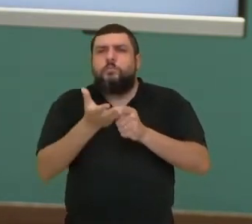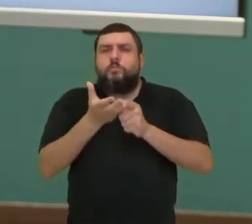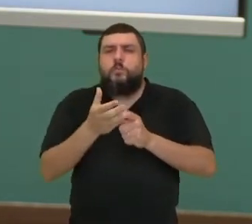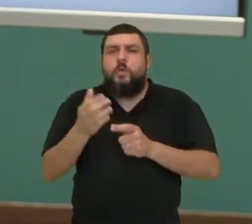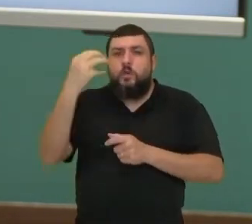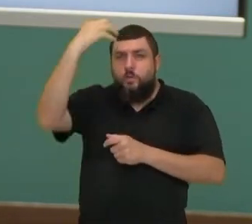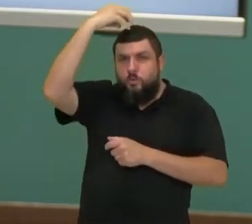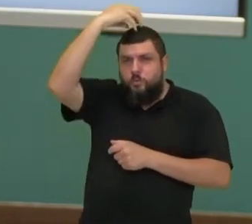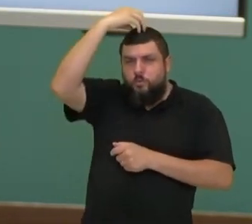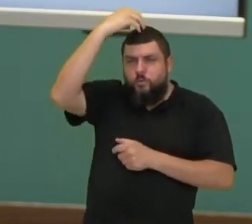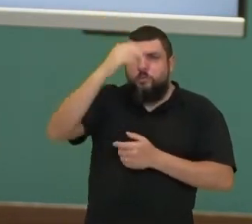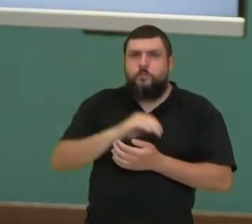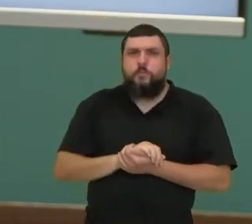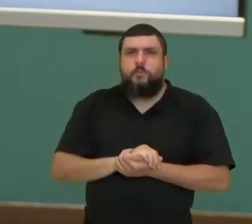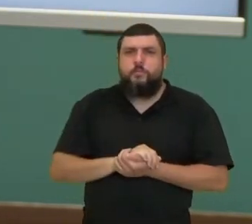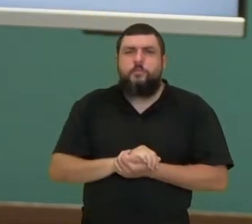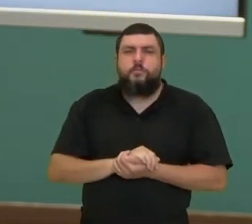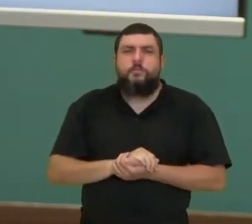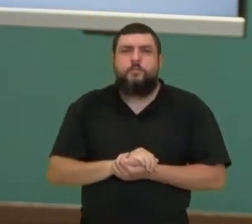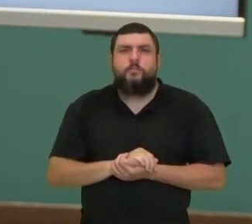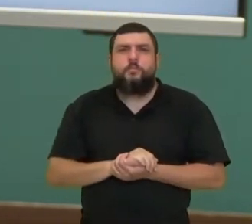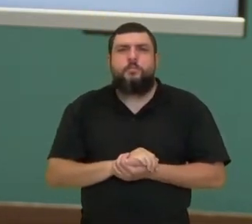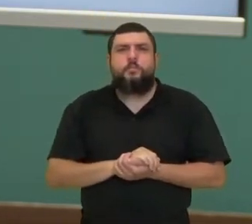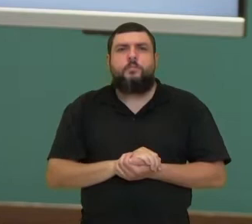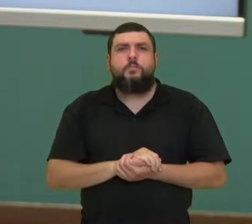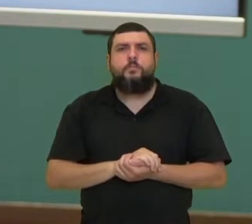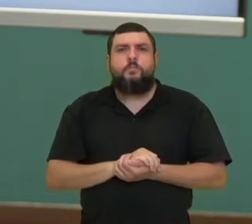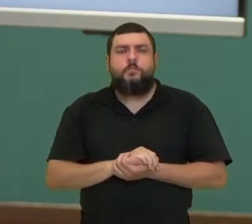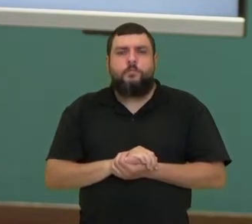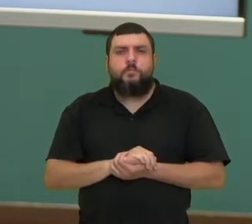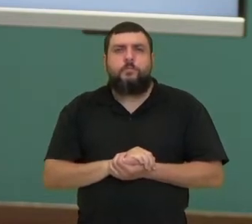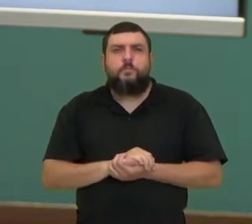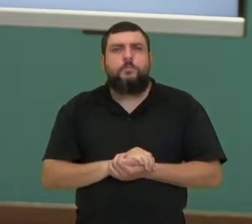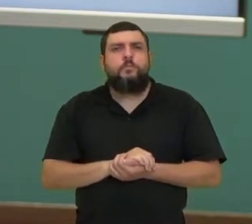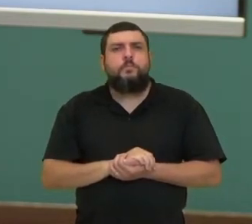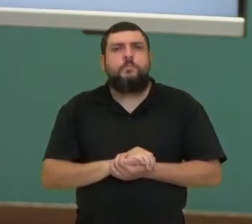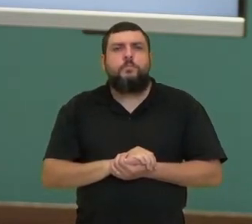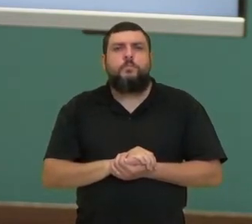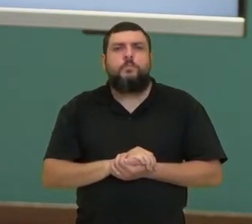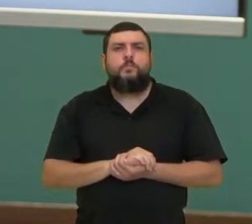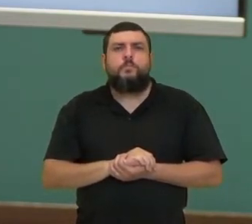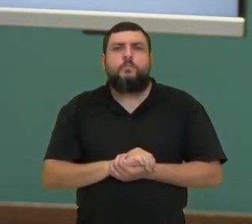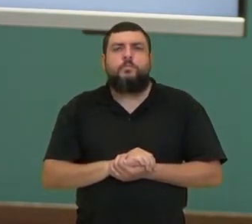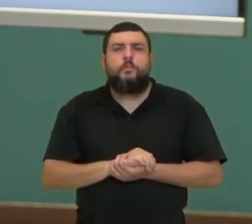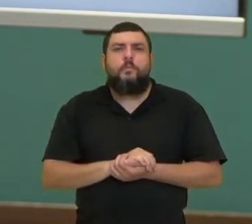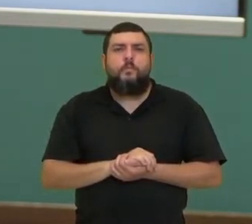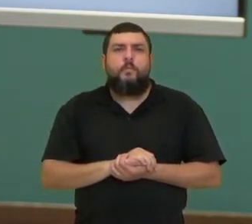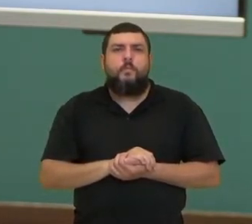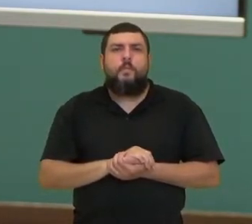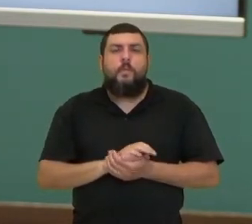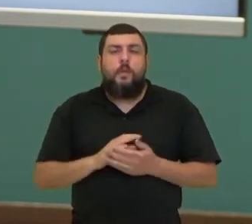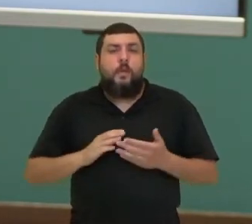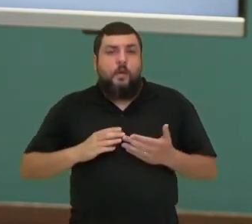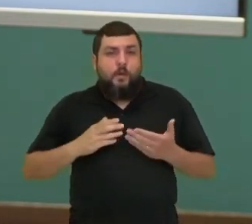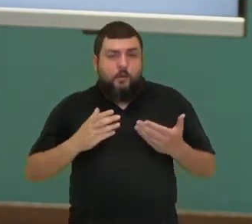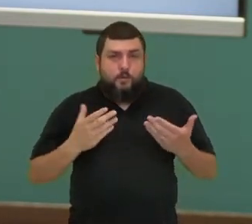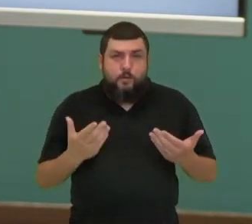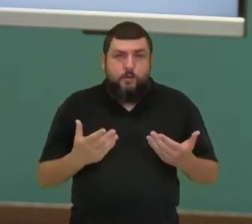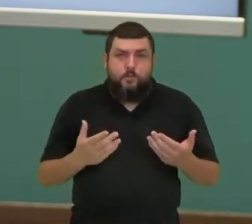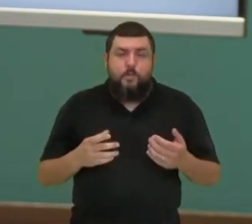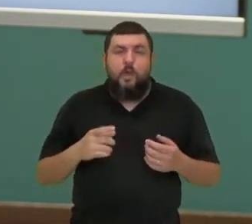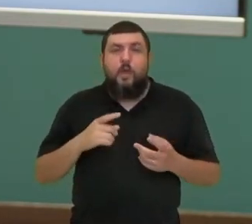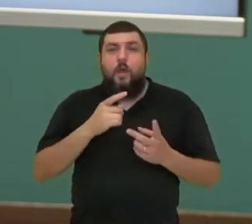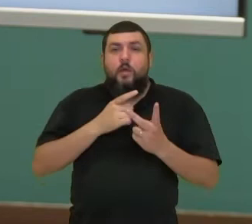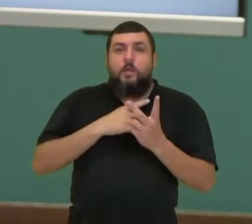tá? Então eu tenho essas duas situações aqui, tá? Então, Um dos resultados, né, como eu tenho